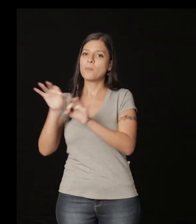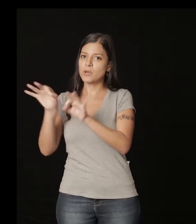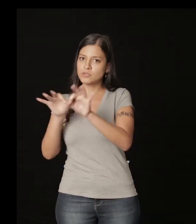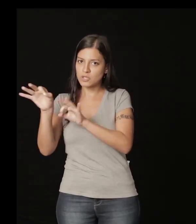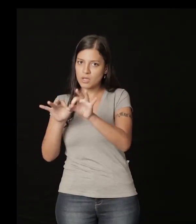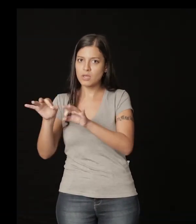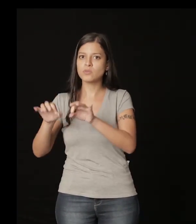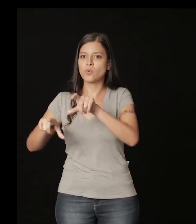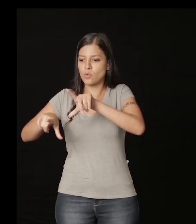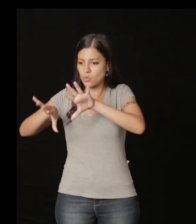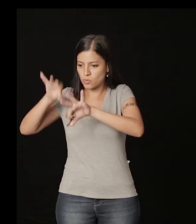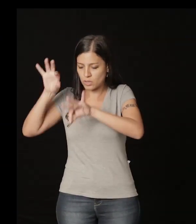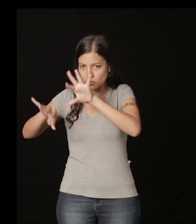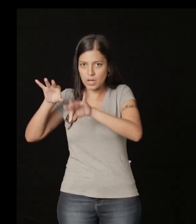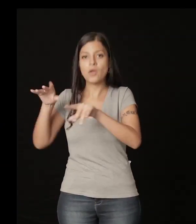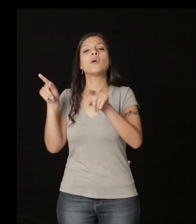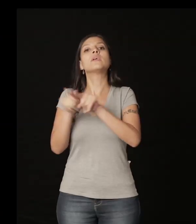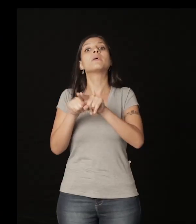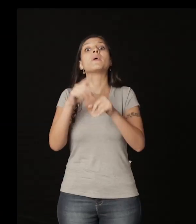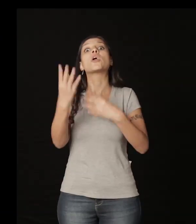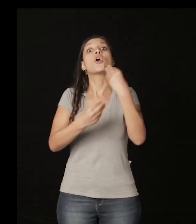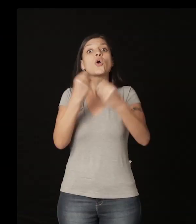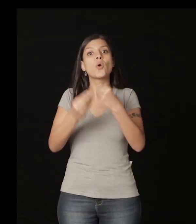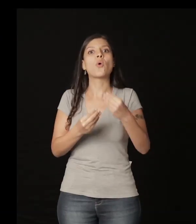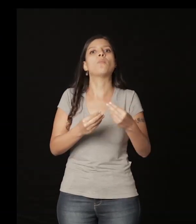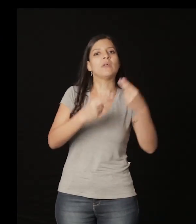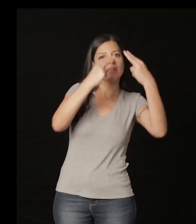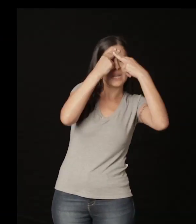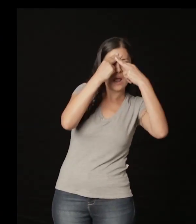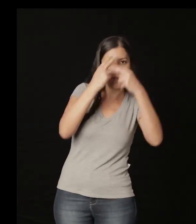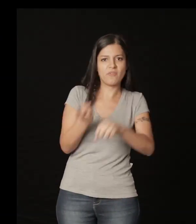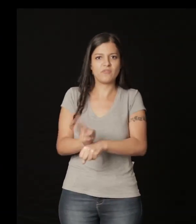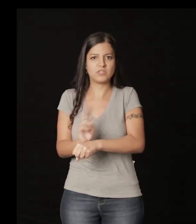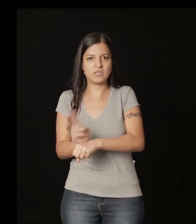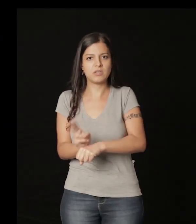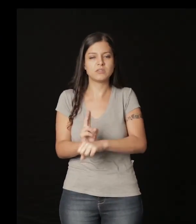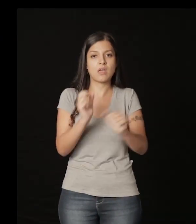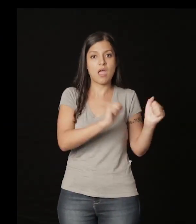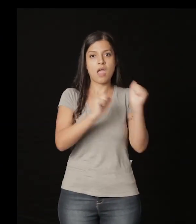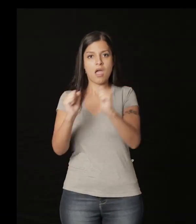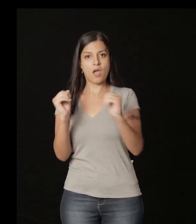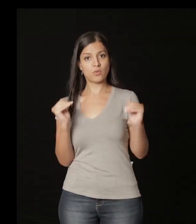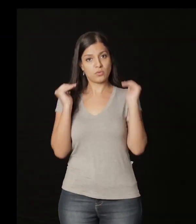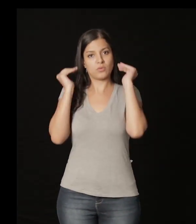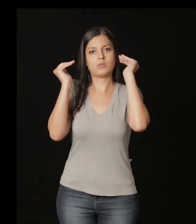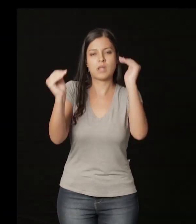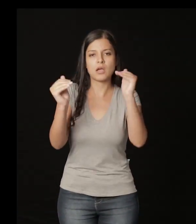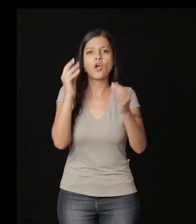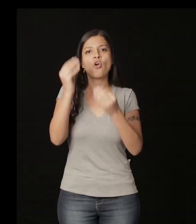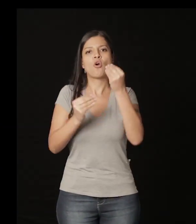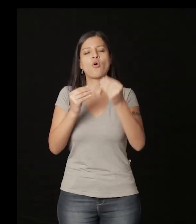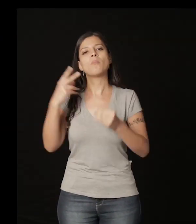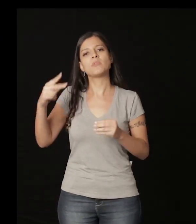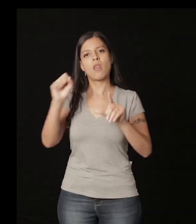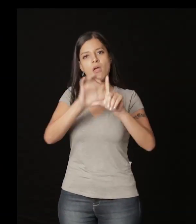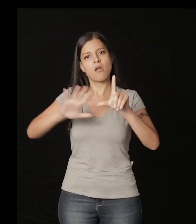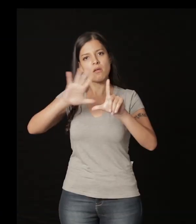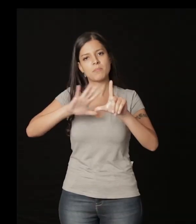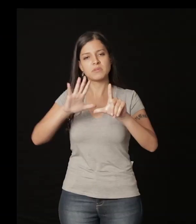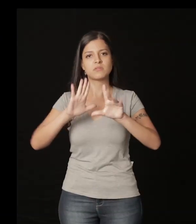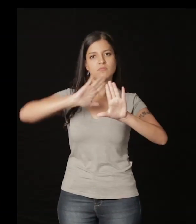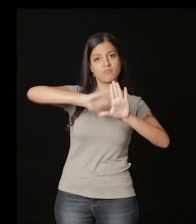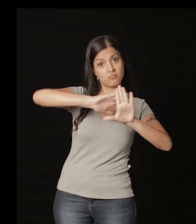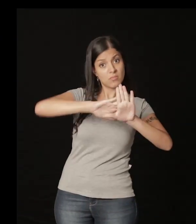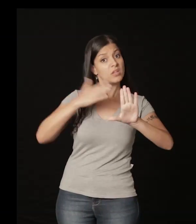fotojornalismo a projetos curatoriais, assim como a discussão sobre sistemas de trauma, vigilância, autoridade e o grau que a própria representação